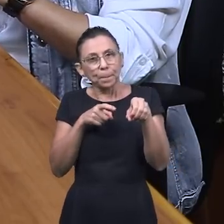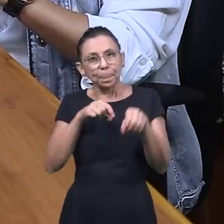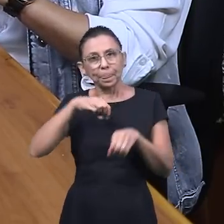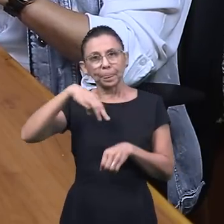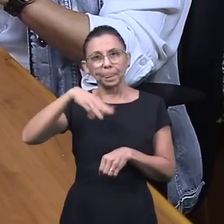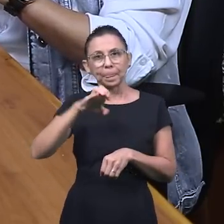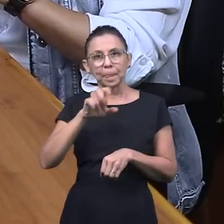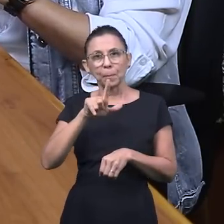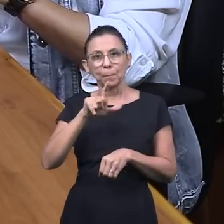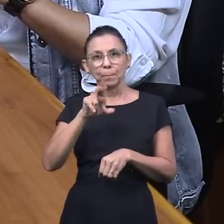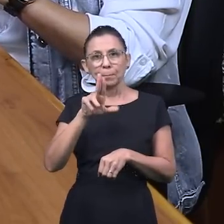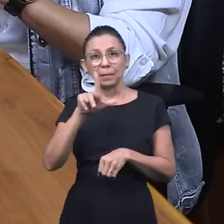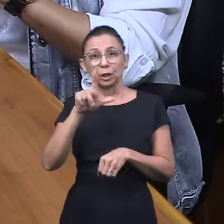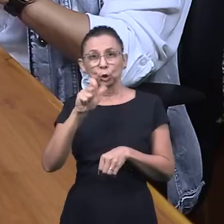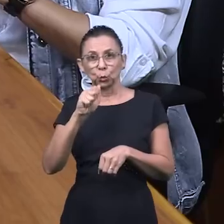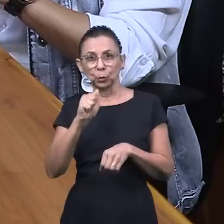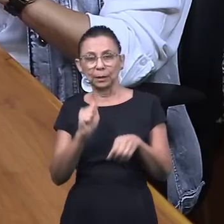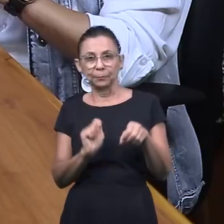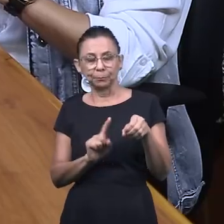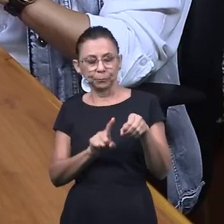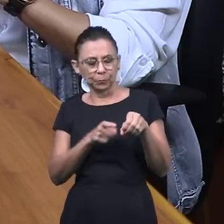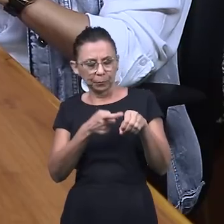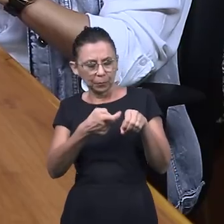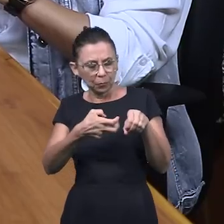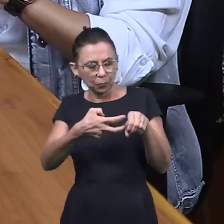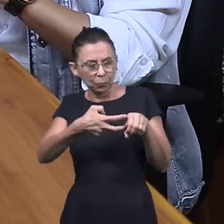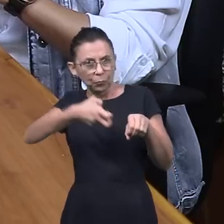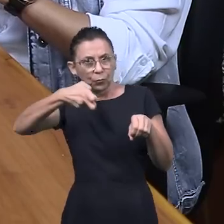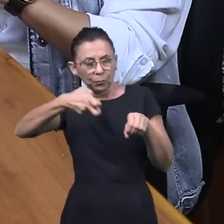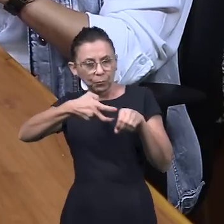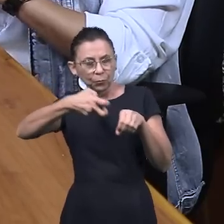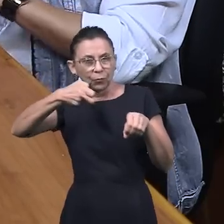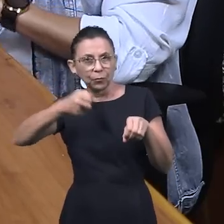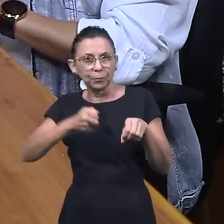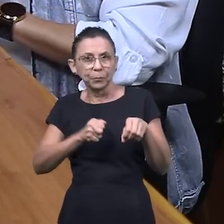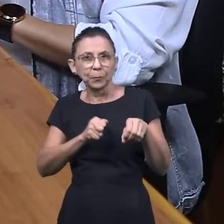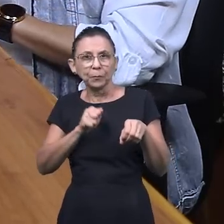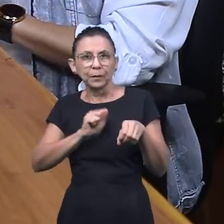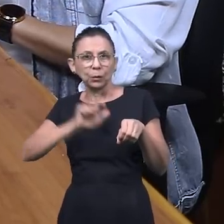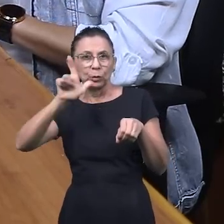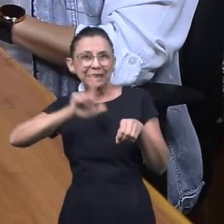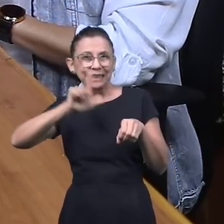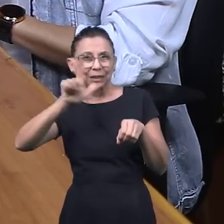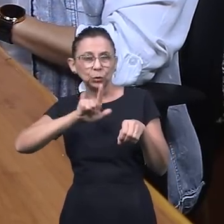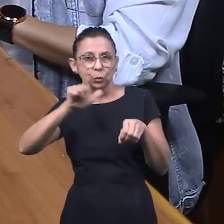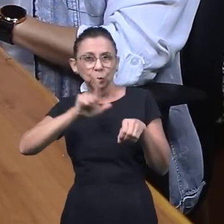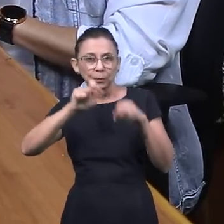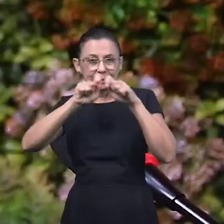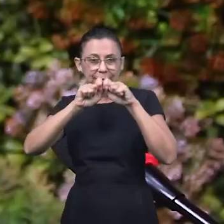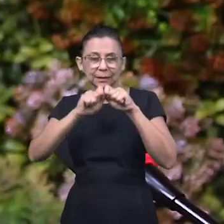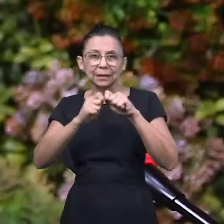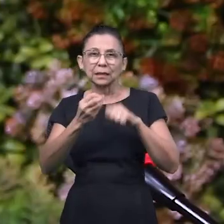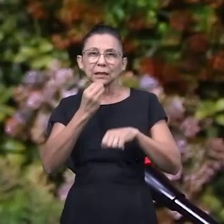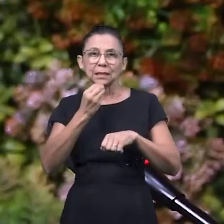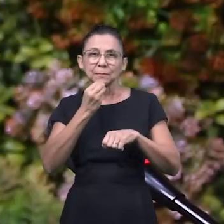Aquele líquido ele tem que estar transparente. Seria um indicativo que as bactérias pararam de agir e estava tudo certo.